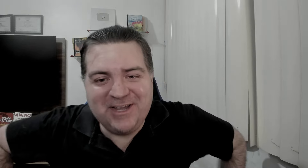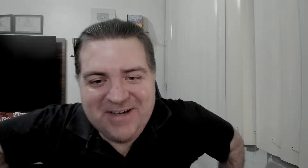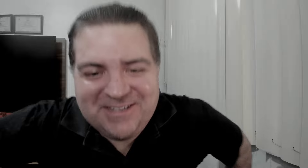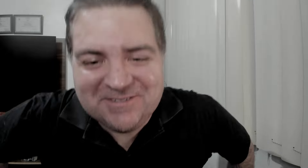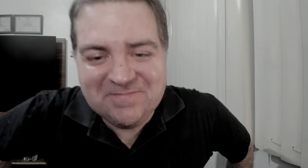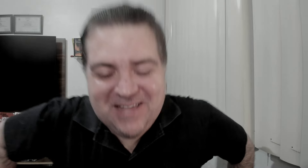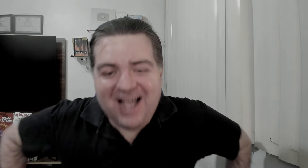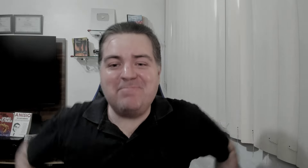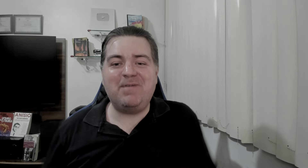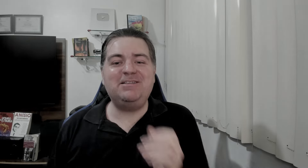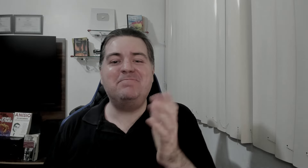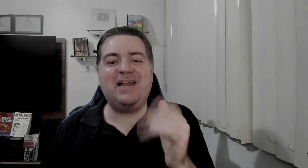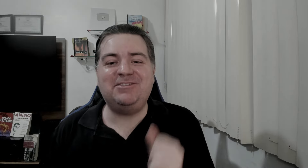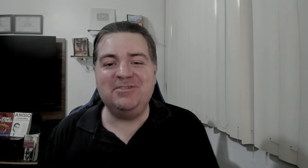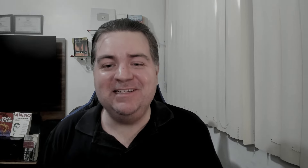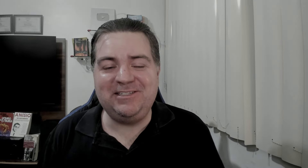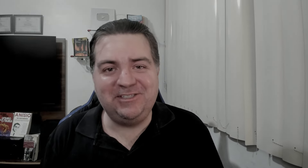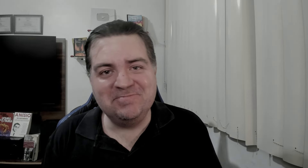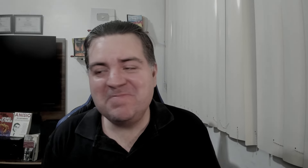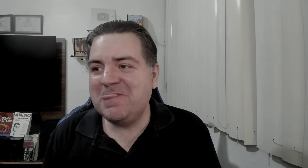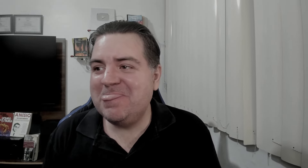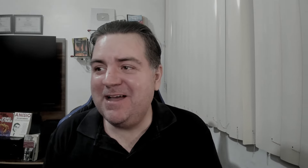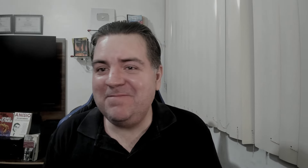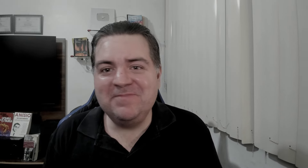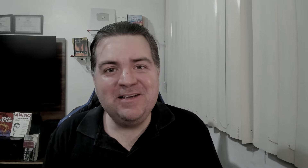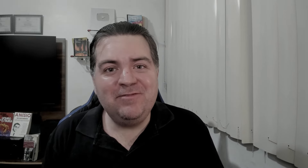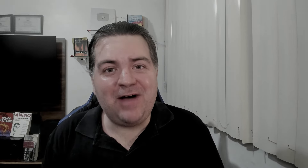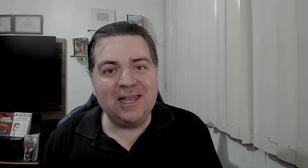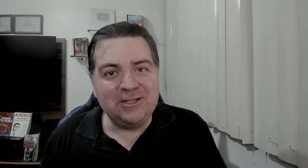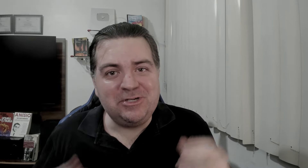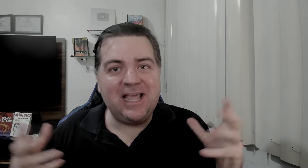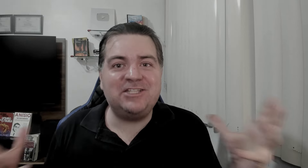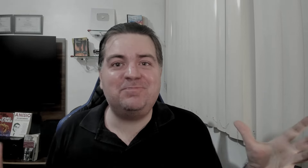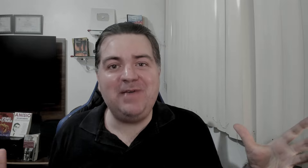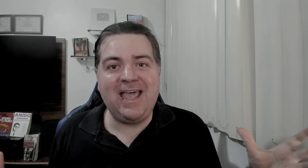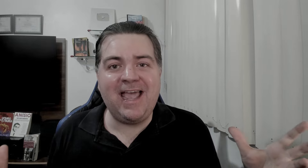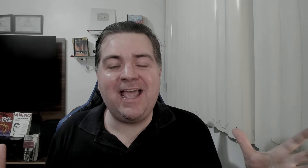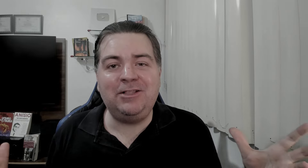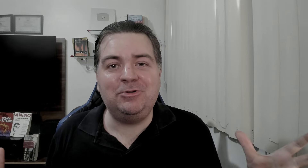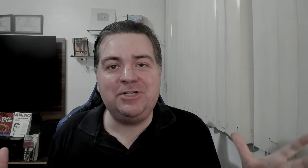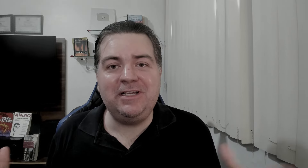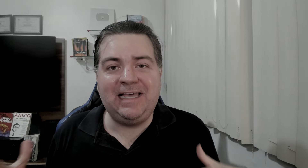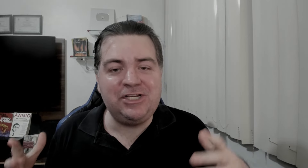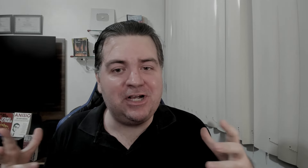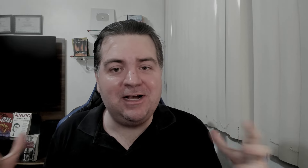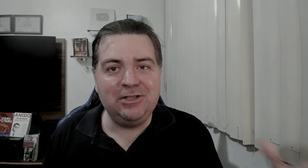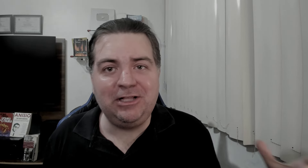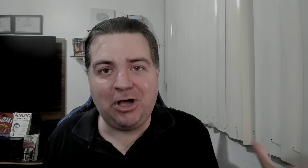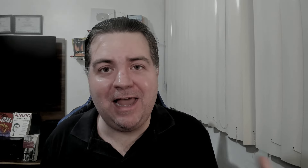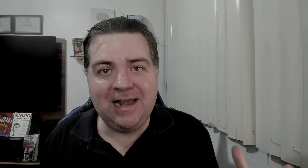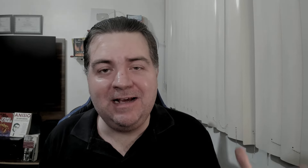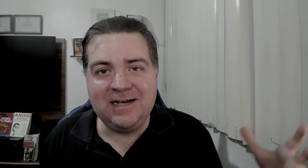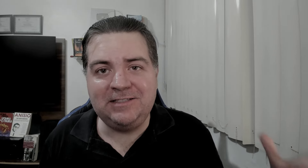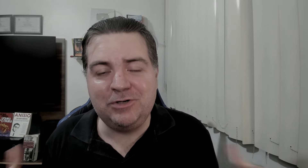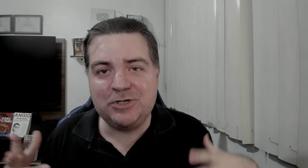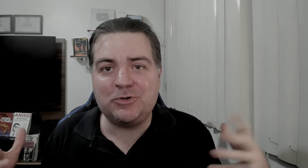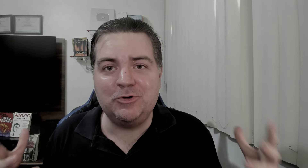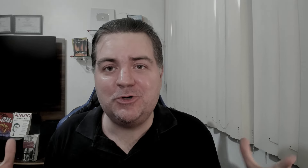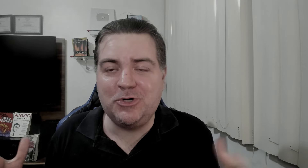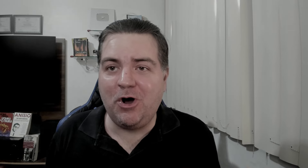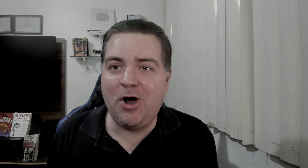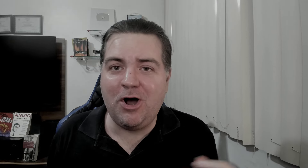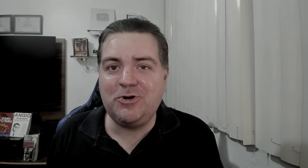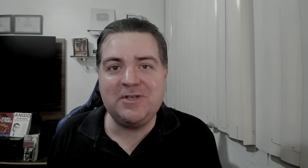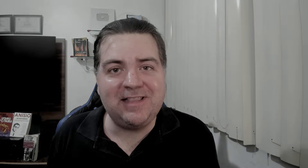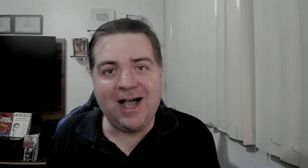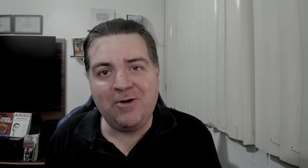Vocês viram isso? Rapaz, impressionante, né? Falando de respeito, de criticando a intolerância, o discurso